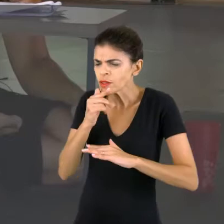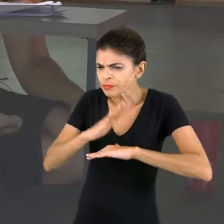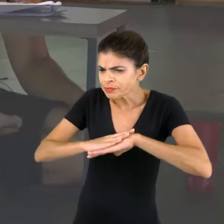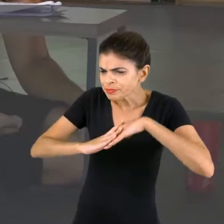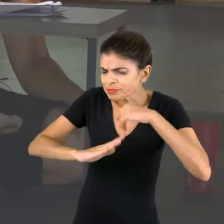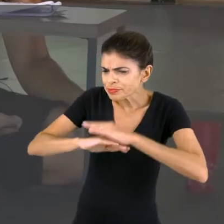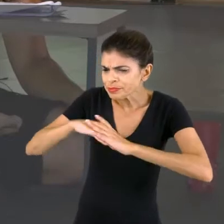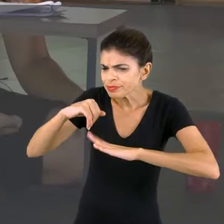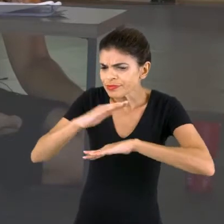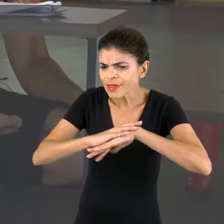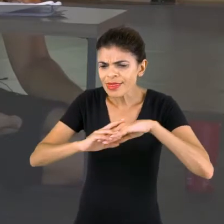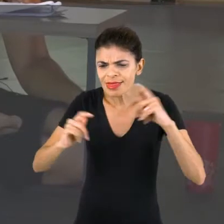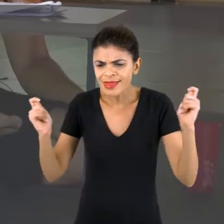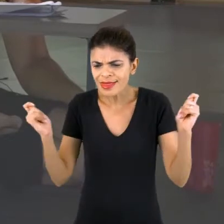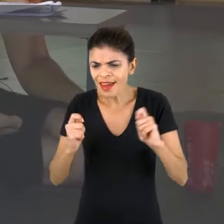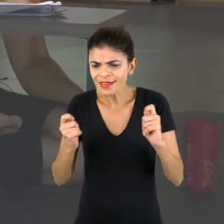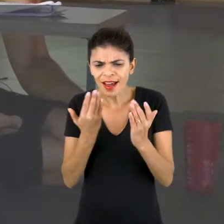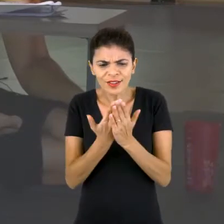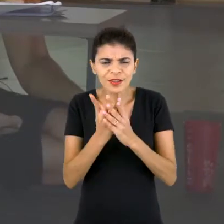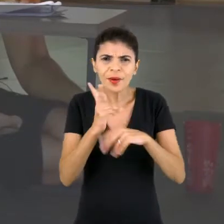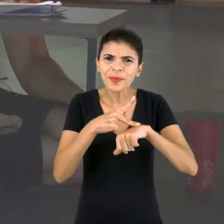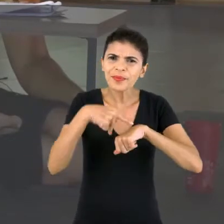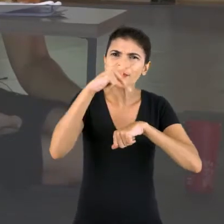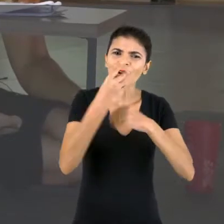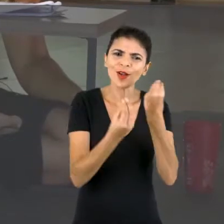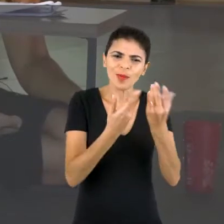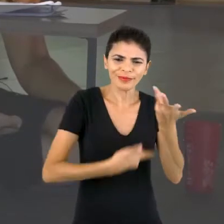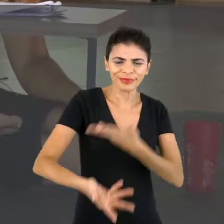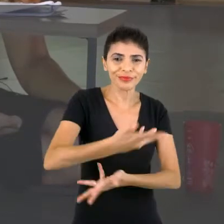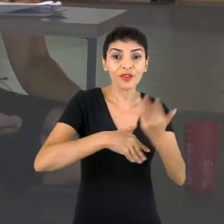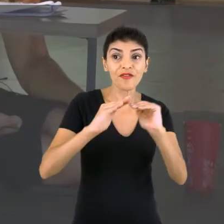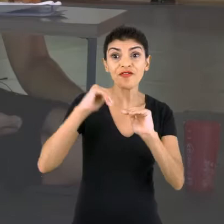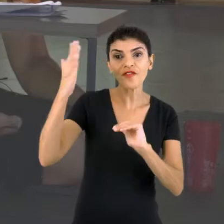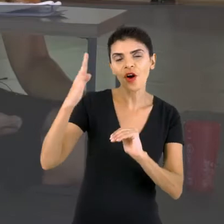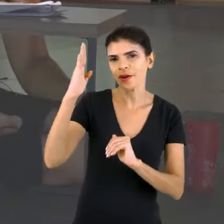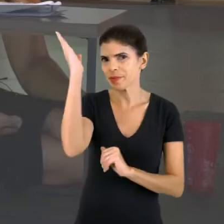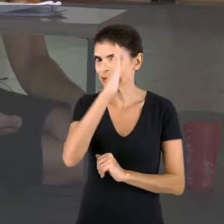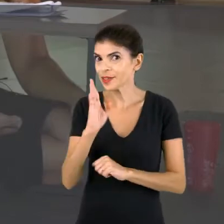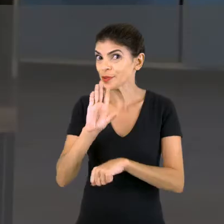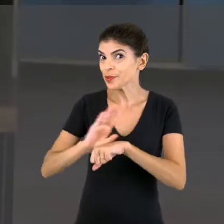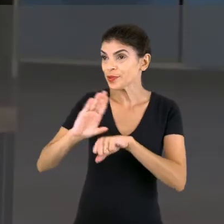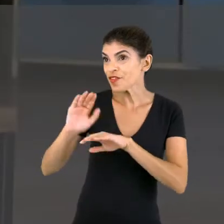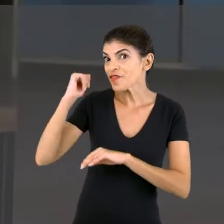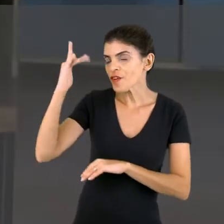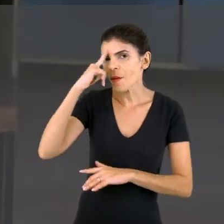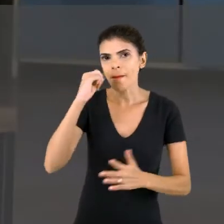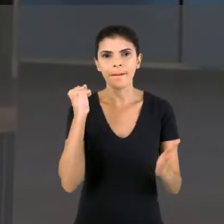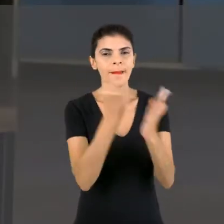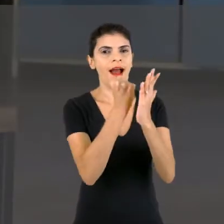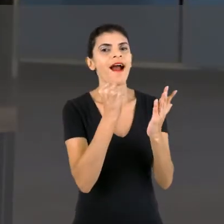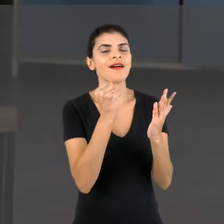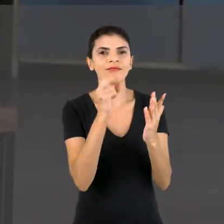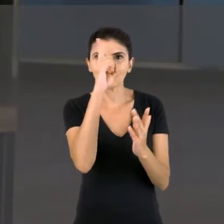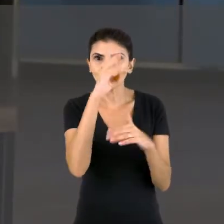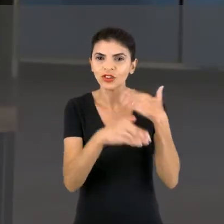gente começou a construir a possibilidade de fazer uma residência em acrobacia coletiva fora do Brasil. E esse foi também um